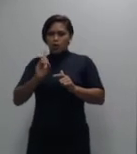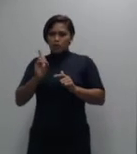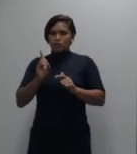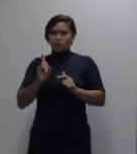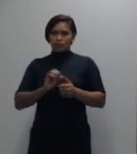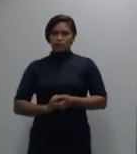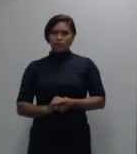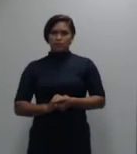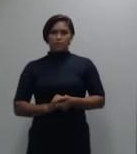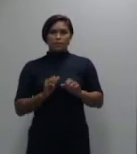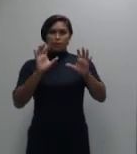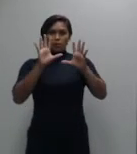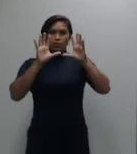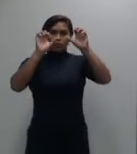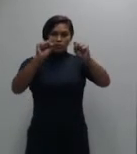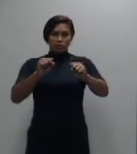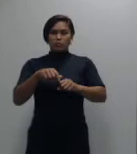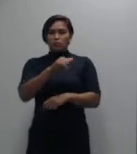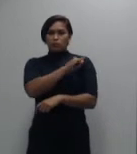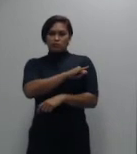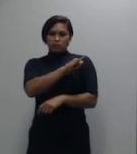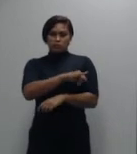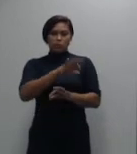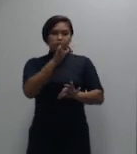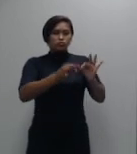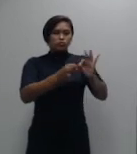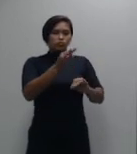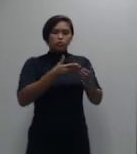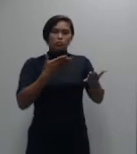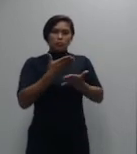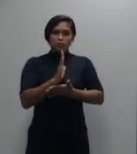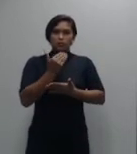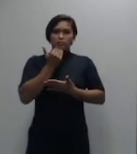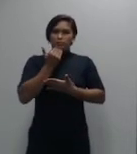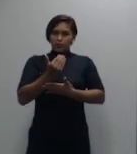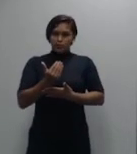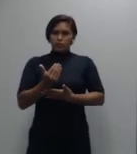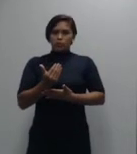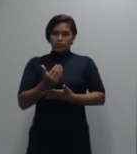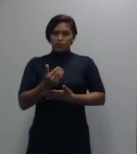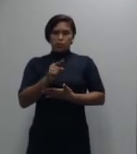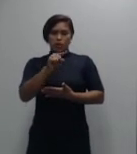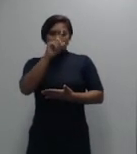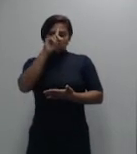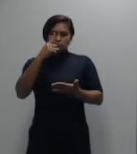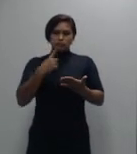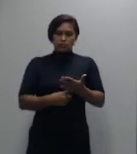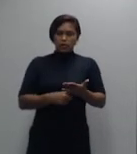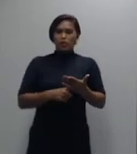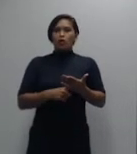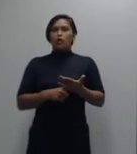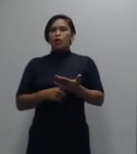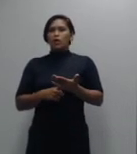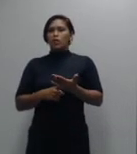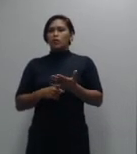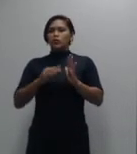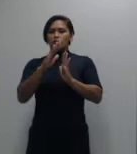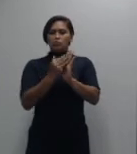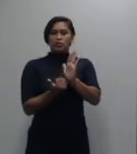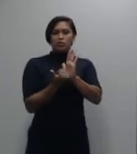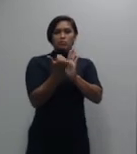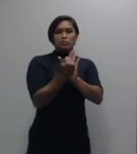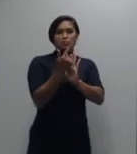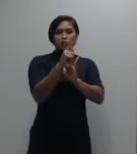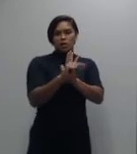o Tribunal de Justiça do Rio de Janeiro e o Gol procedente o pedido essa decisão foi confirmada em sede de embargos em